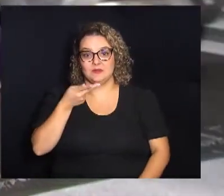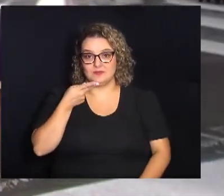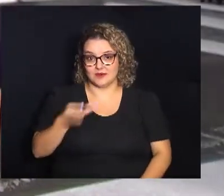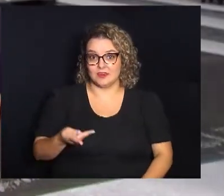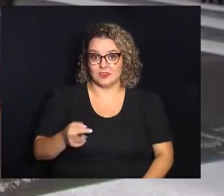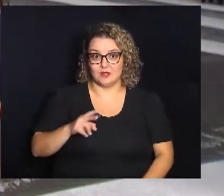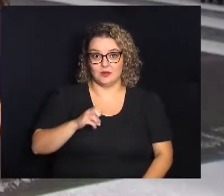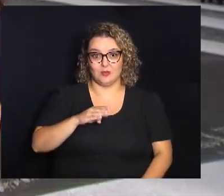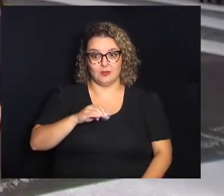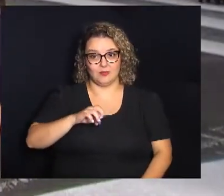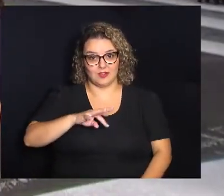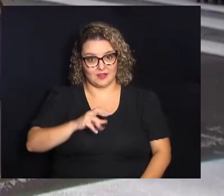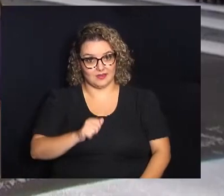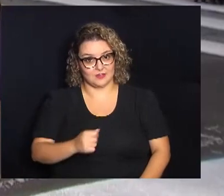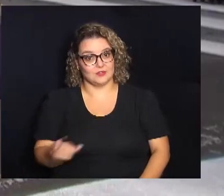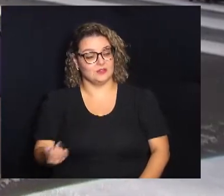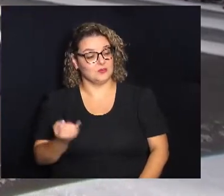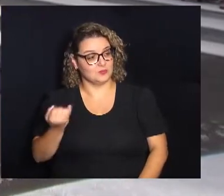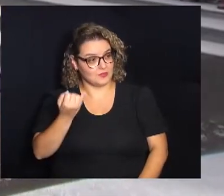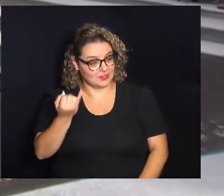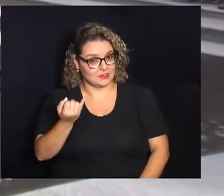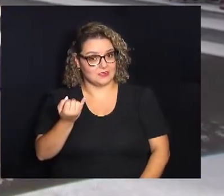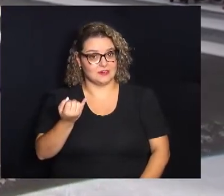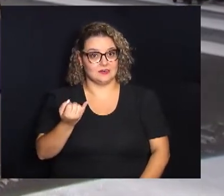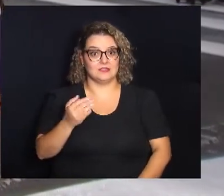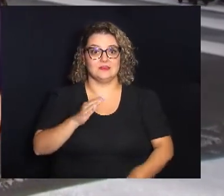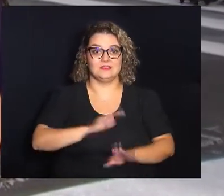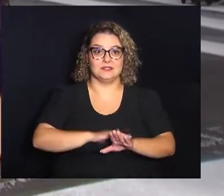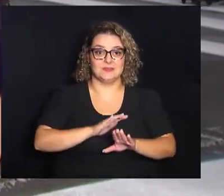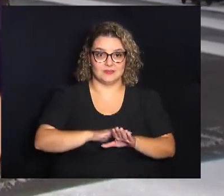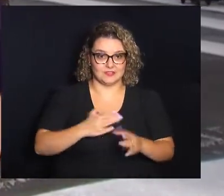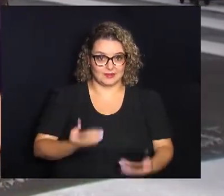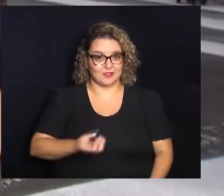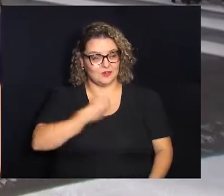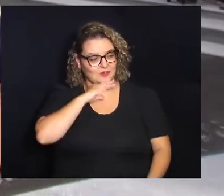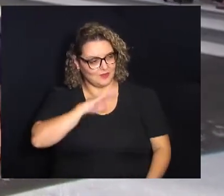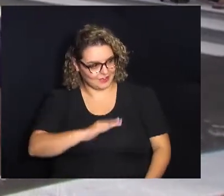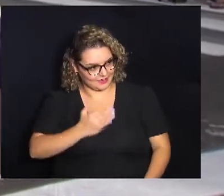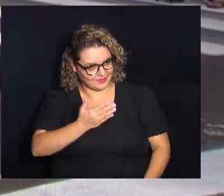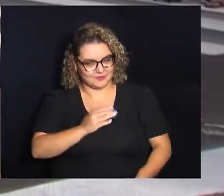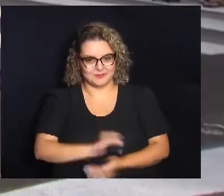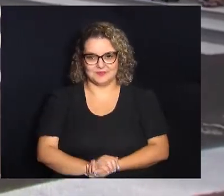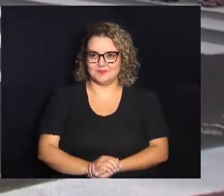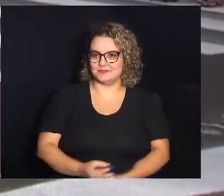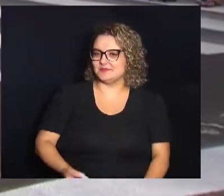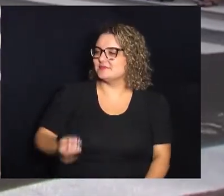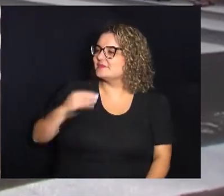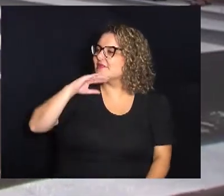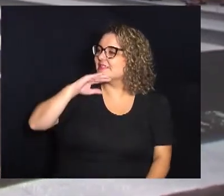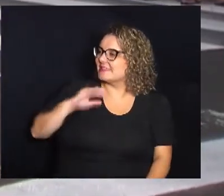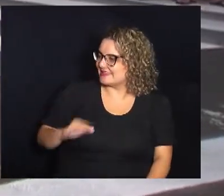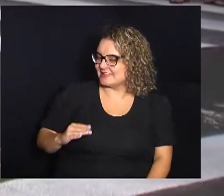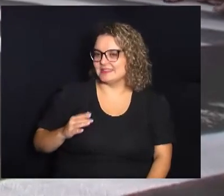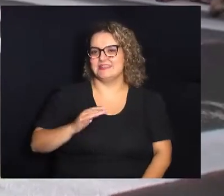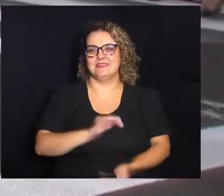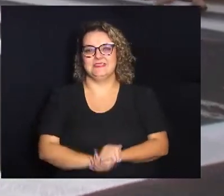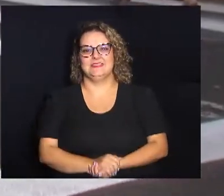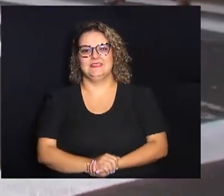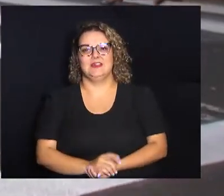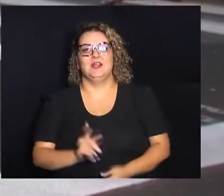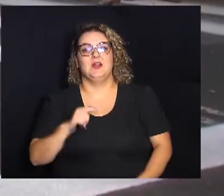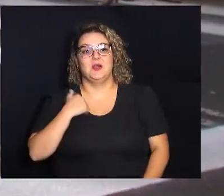sobre a importância dessas ações. Boa tarde para você. Uma boa tarde. Nós